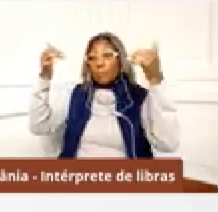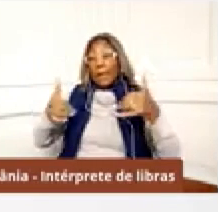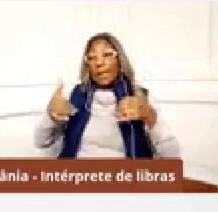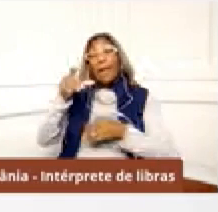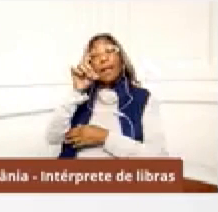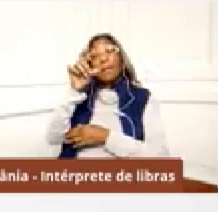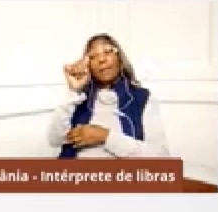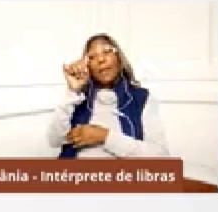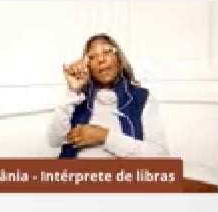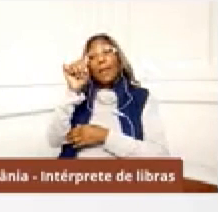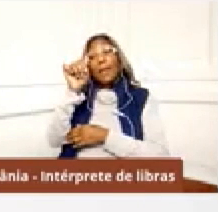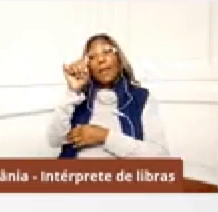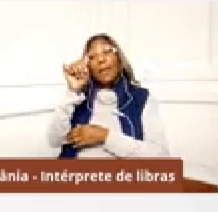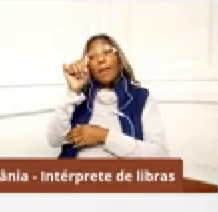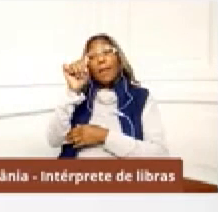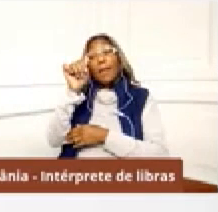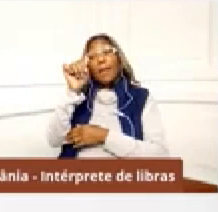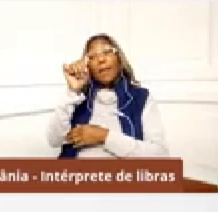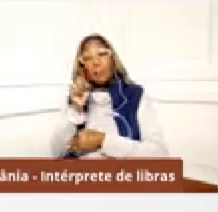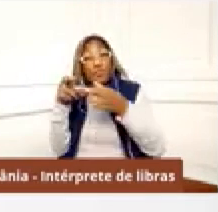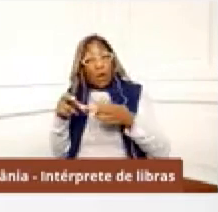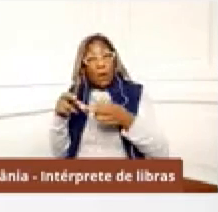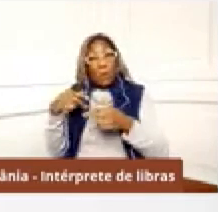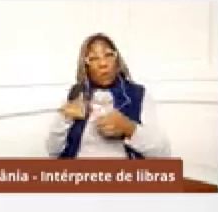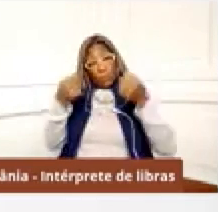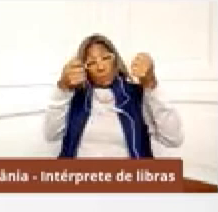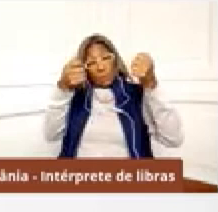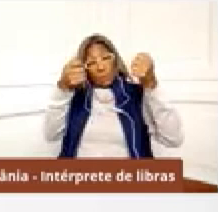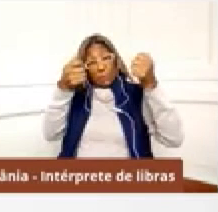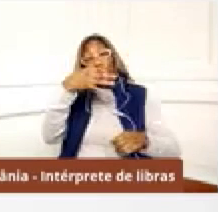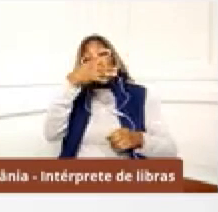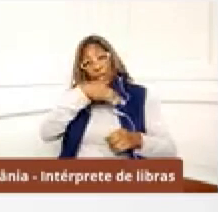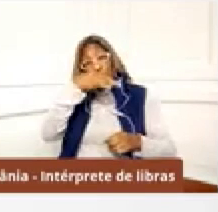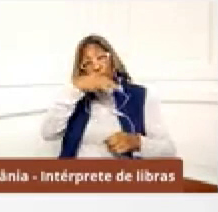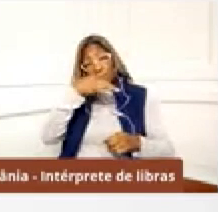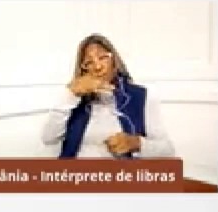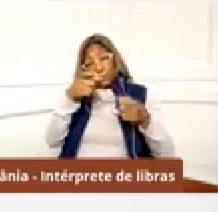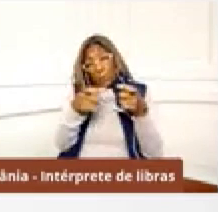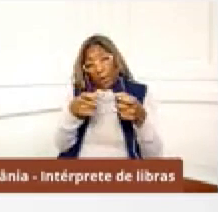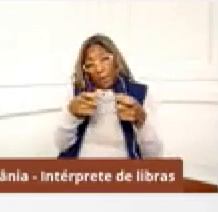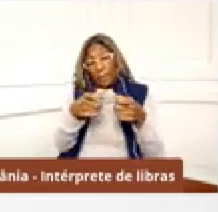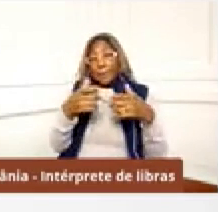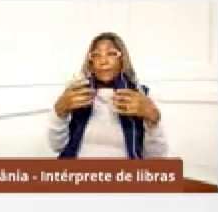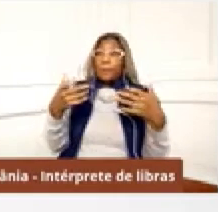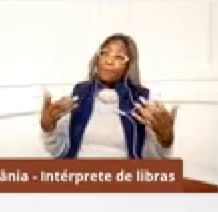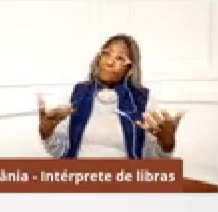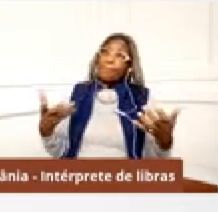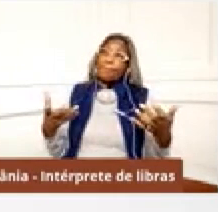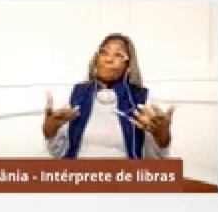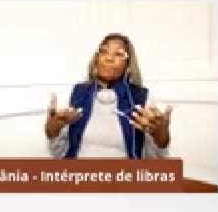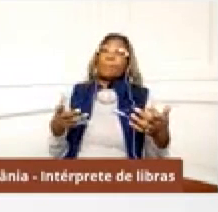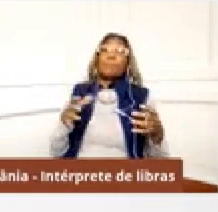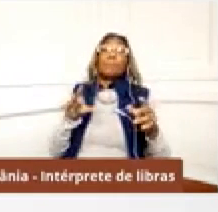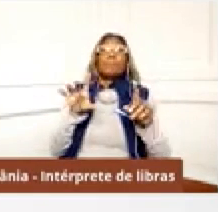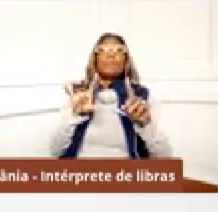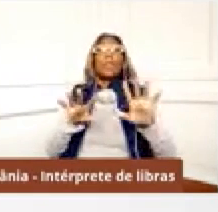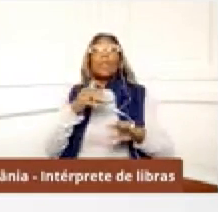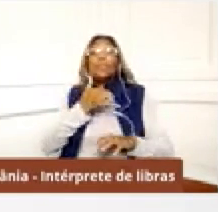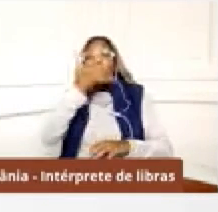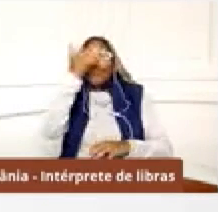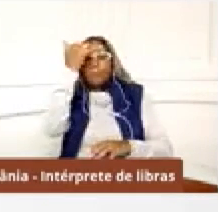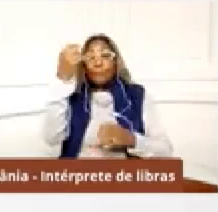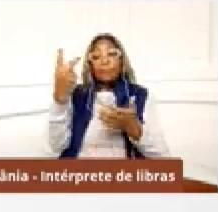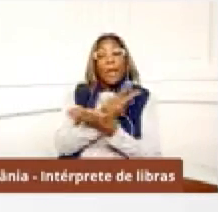como apresentei aqui, por exemplo, esses dados de Caxias do Sul, para eventualmente considerar erros ou omissões que